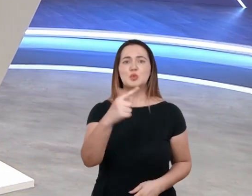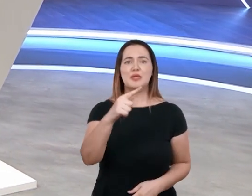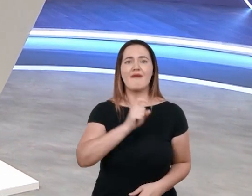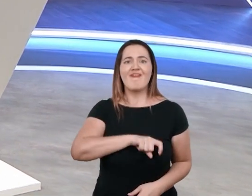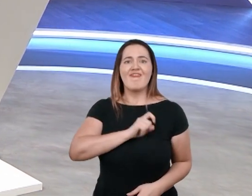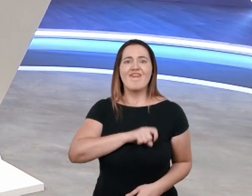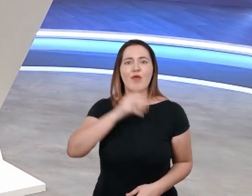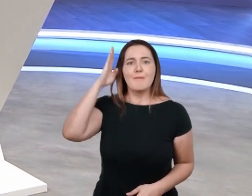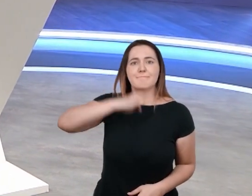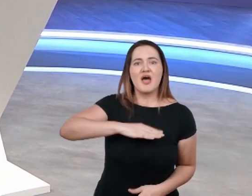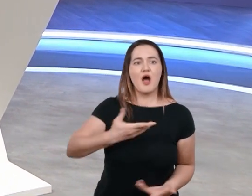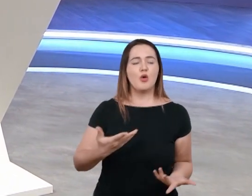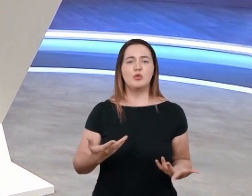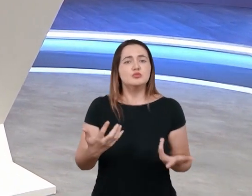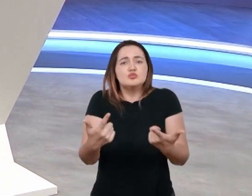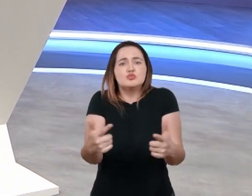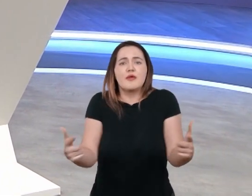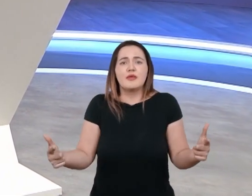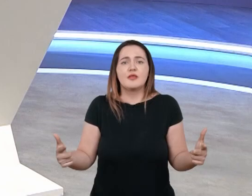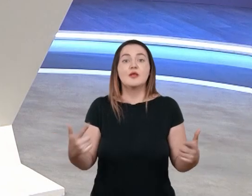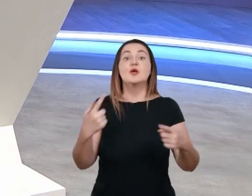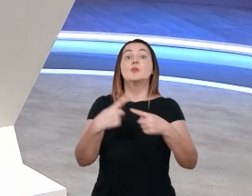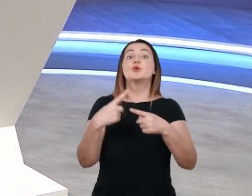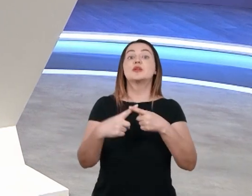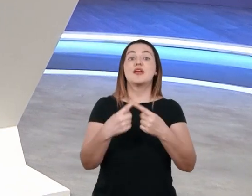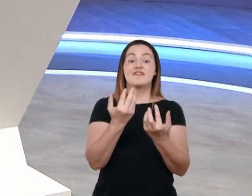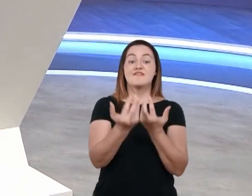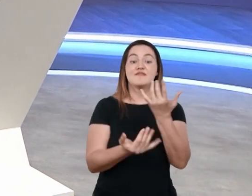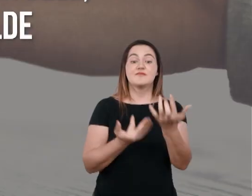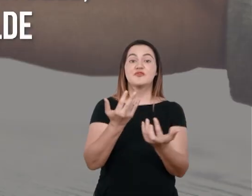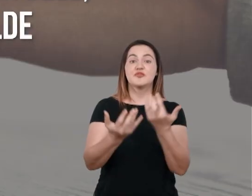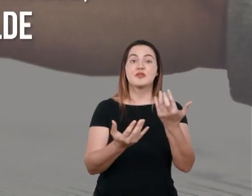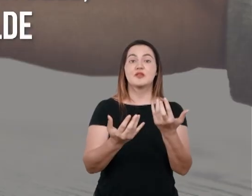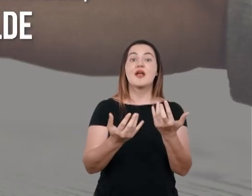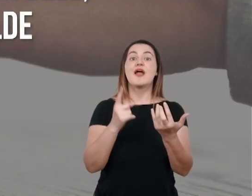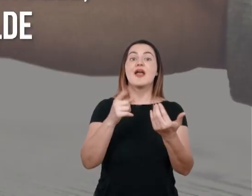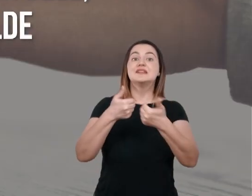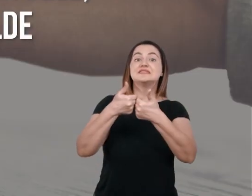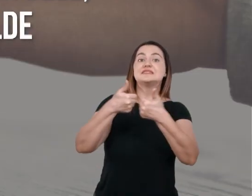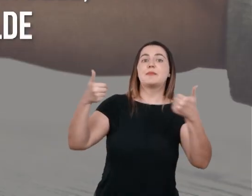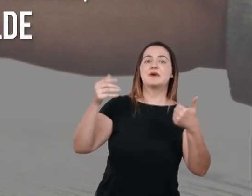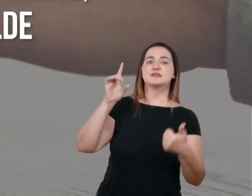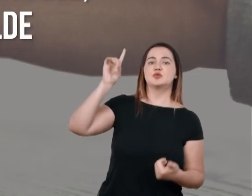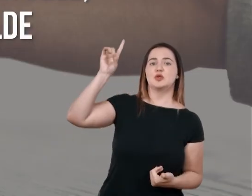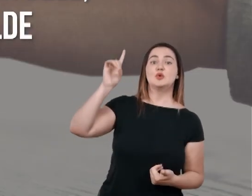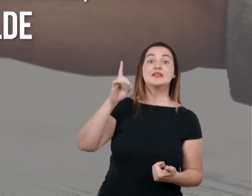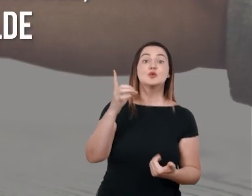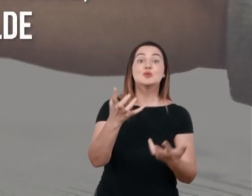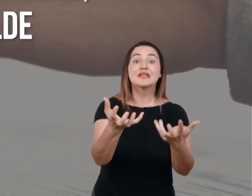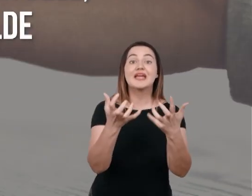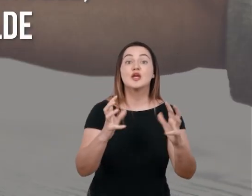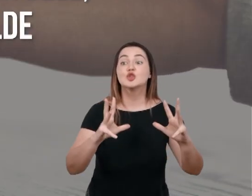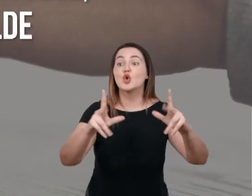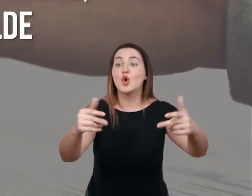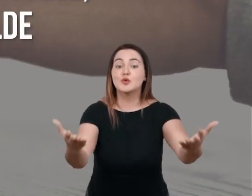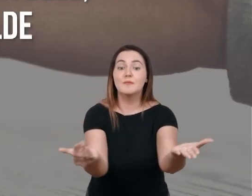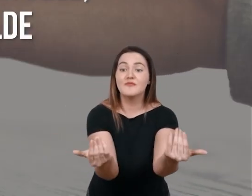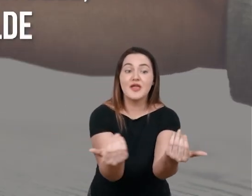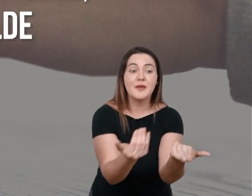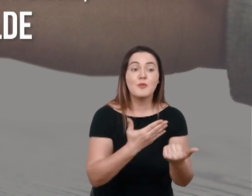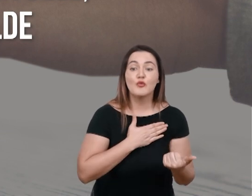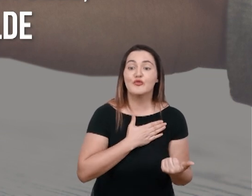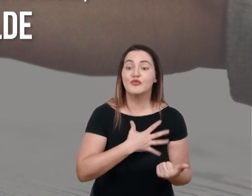das mentiras, e nos coloca de acordo com a verdade, porque o inferno é a separação do Pai, não